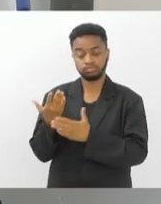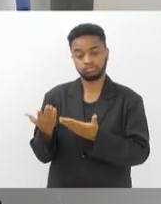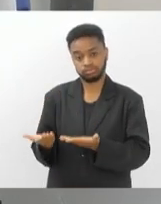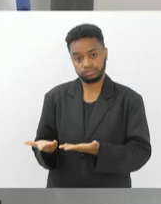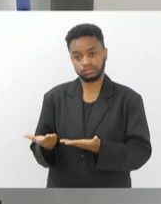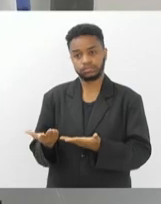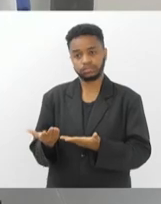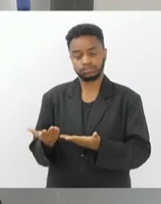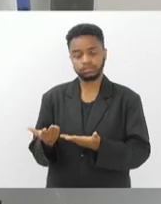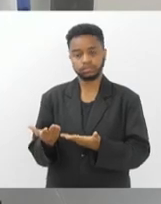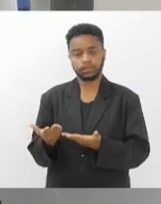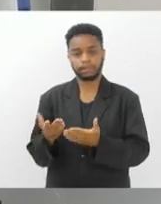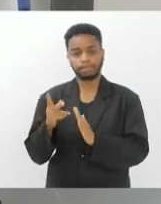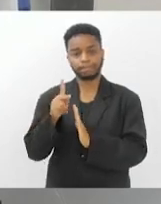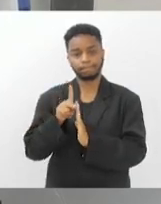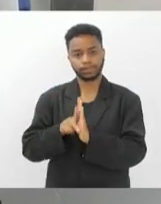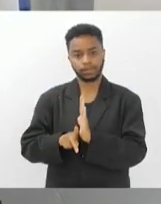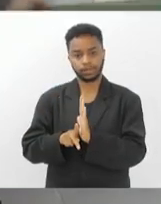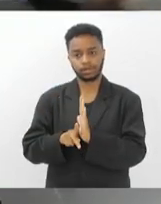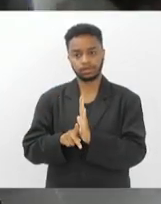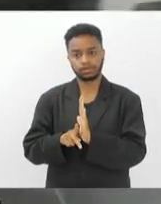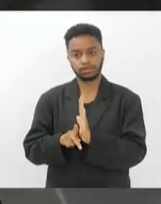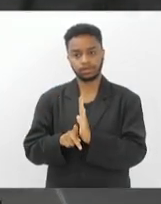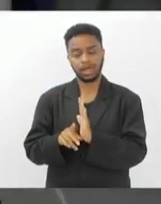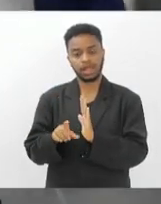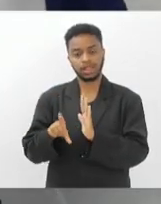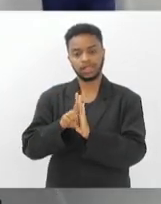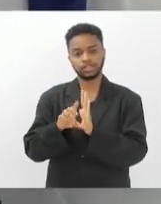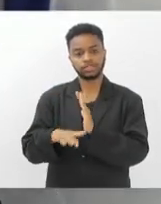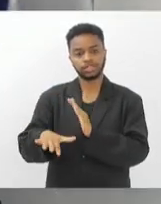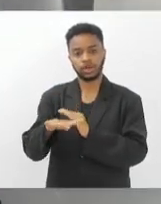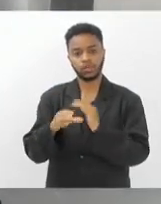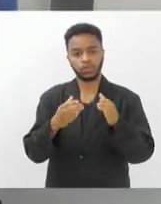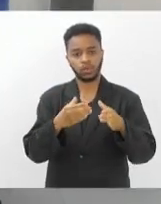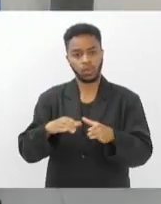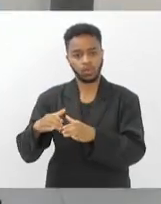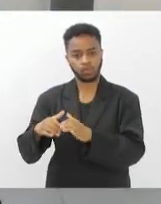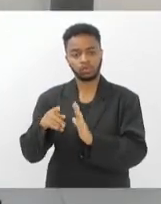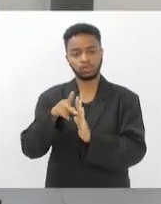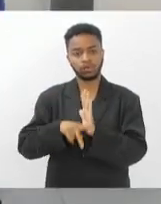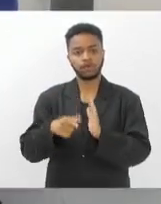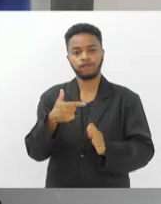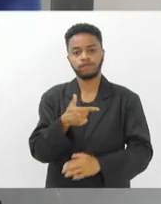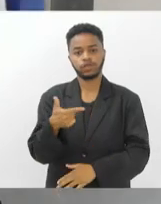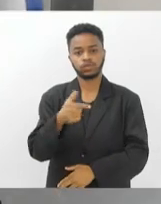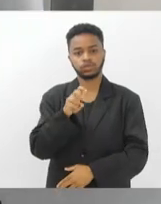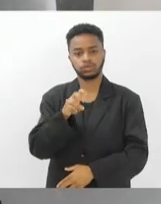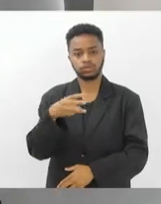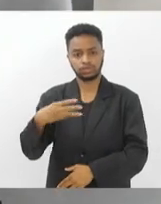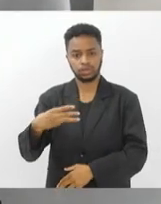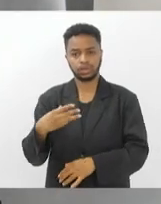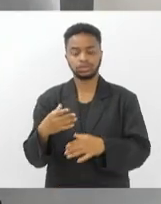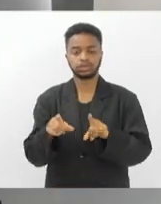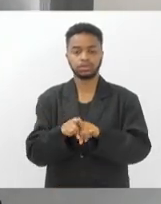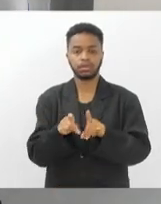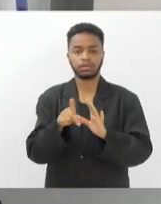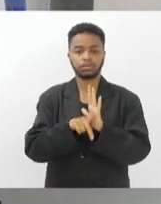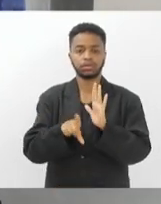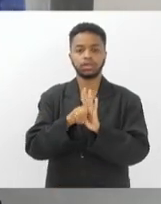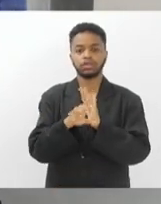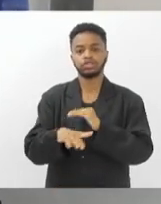consequência, o projeto que está assim... É da Lei Geral do Concurso. É, o projeto é o 2253 e o projeto de lei geral